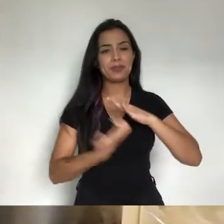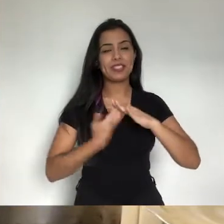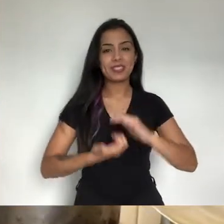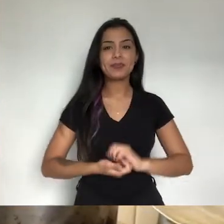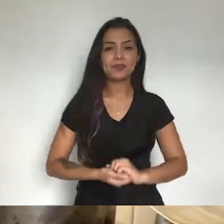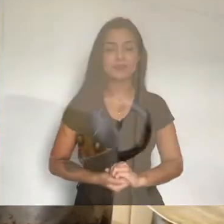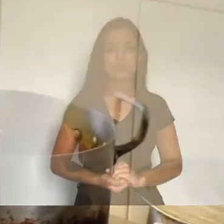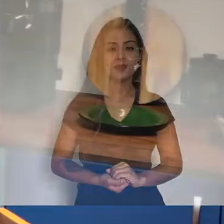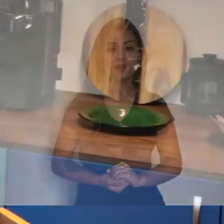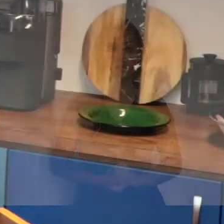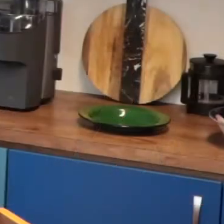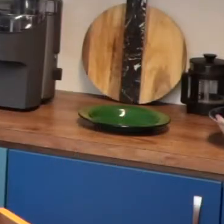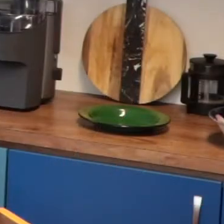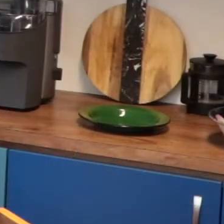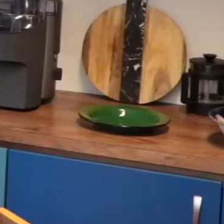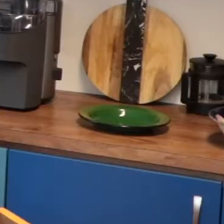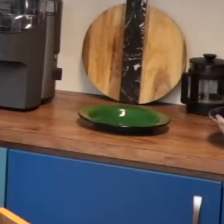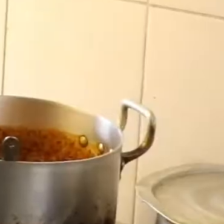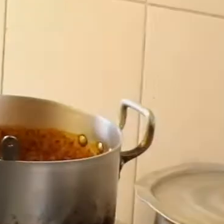como empresa, né?